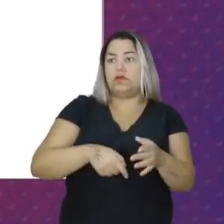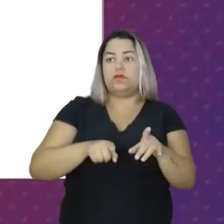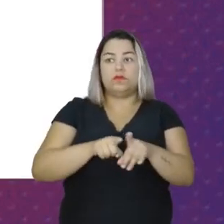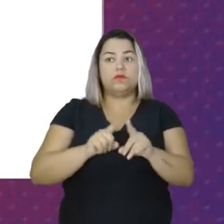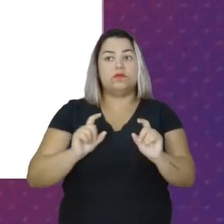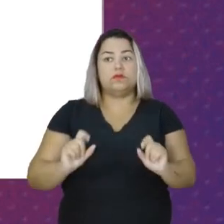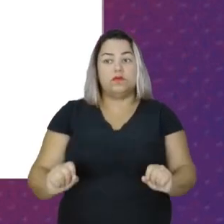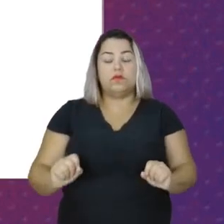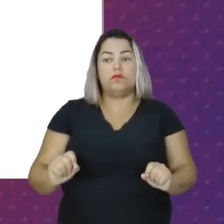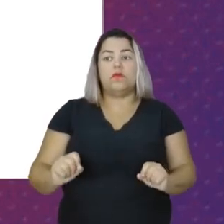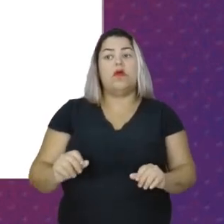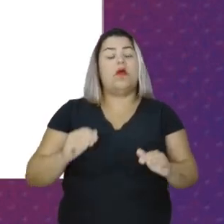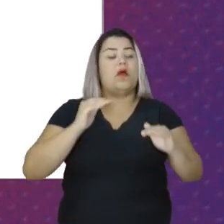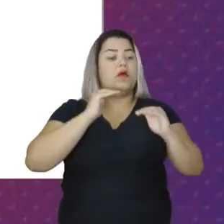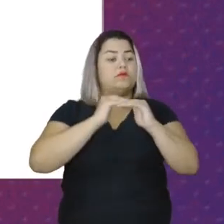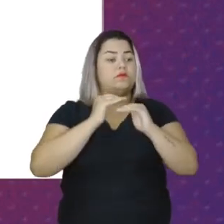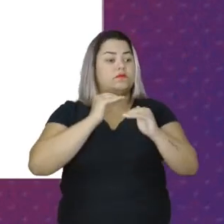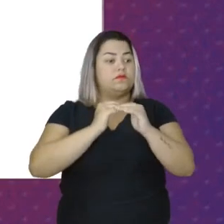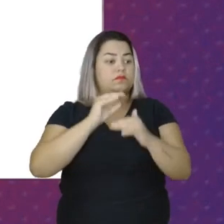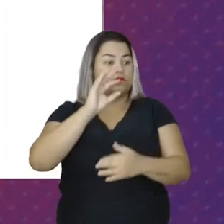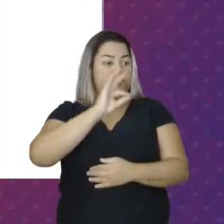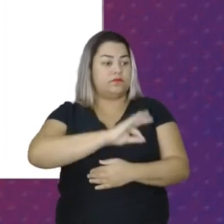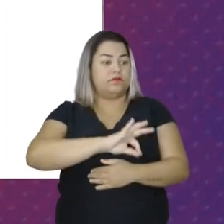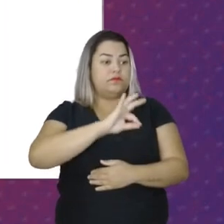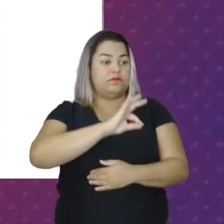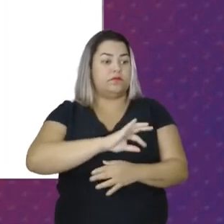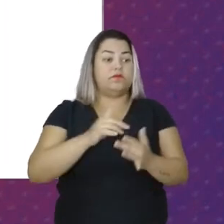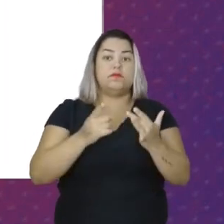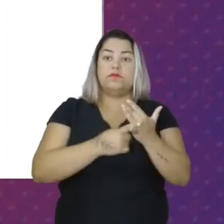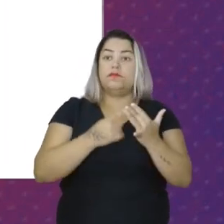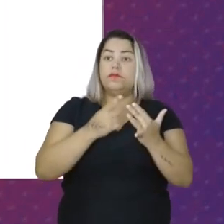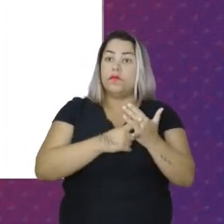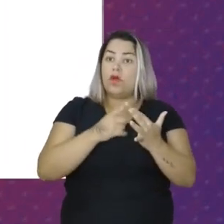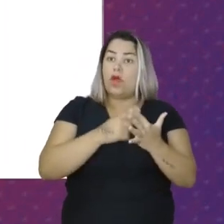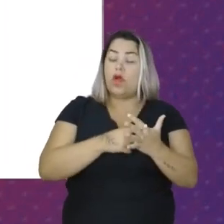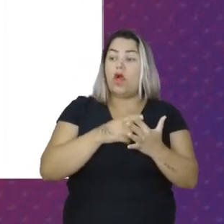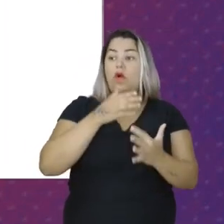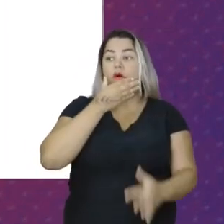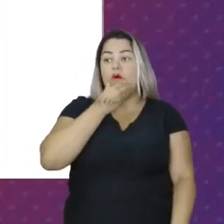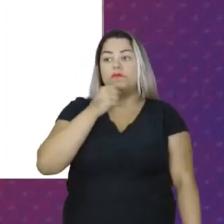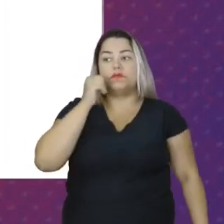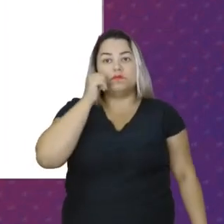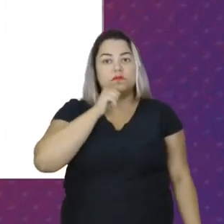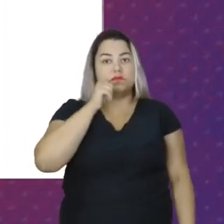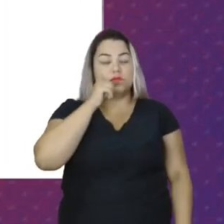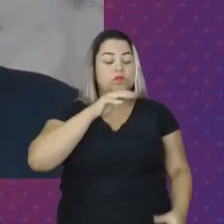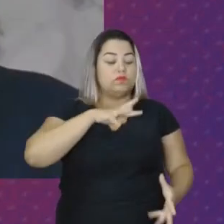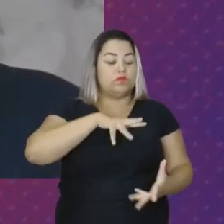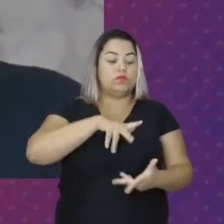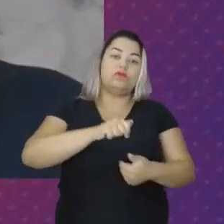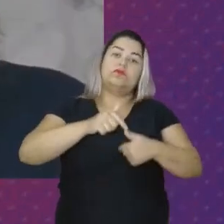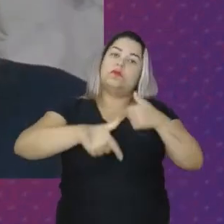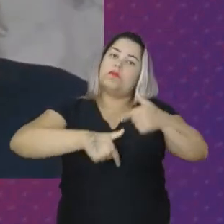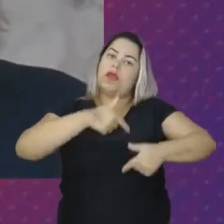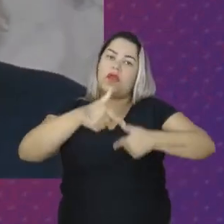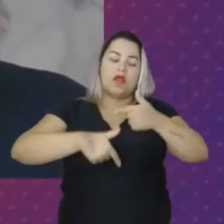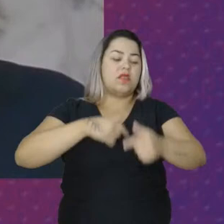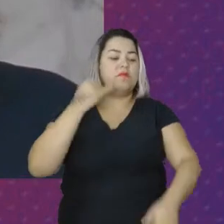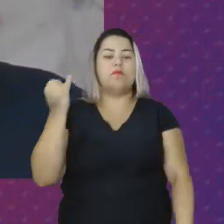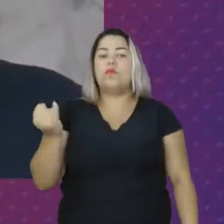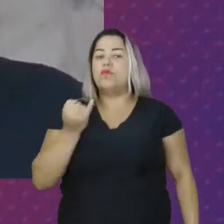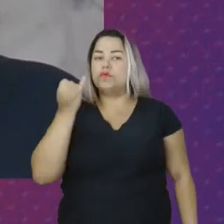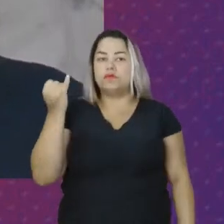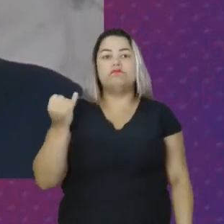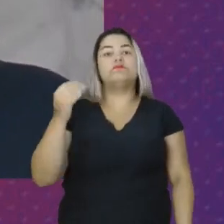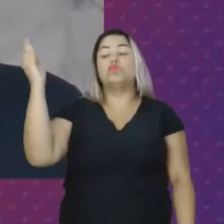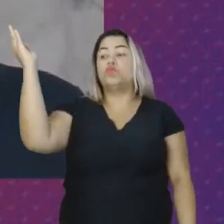obrigatoriedade da igualdade salarial entre homens e mulheres no mundo do trabalho. Isso é muito importante, porque